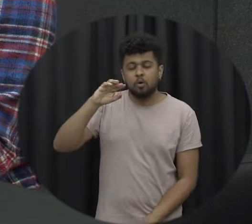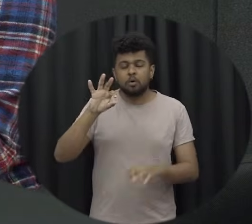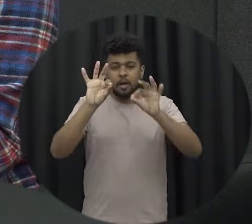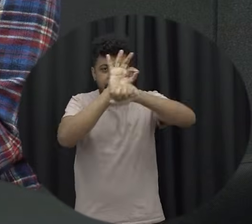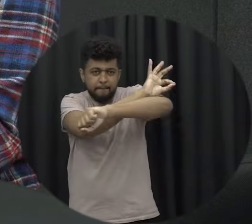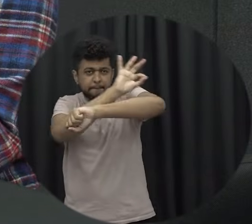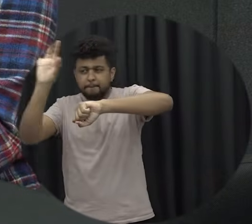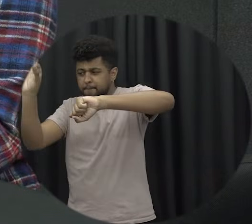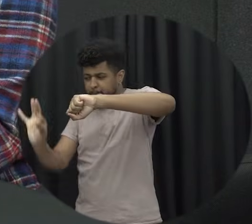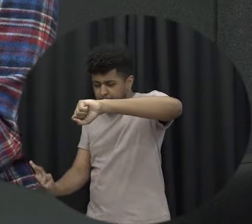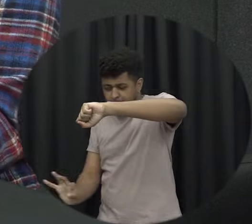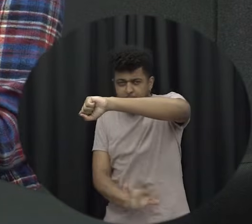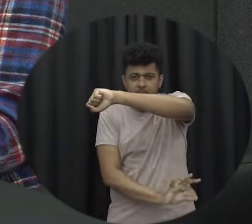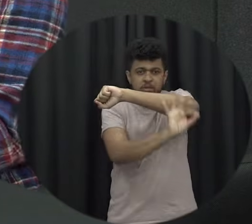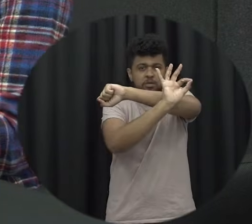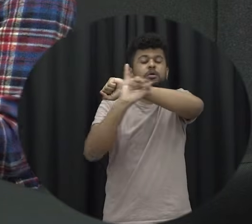importante, né?